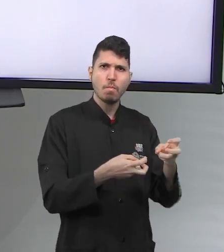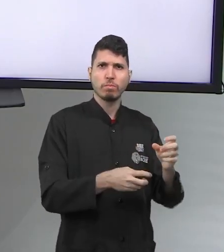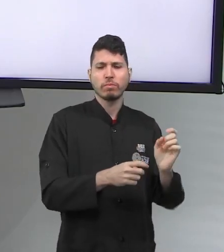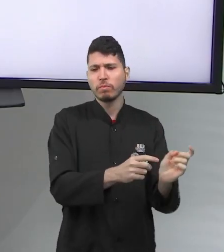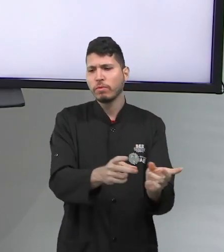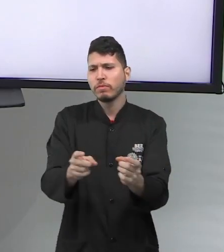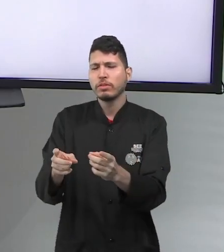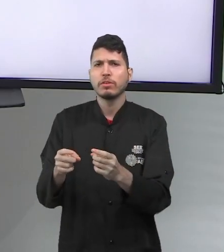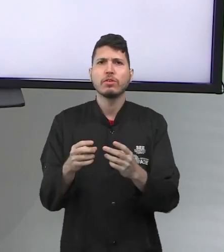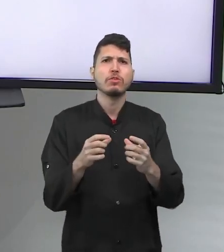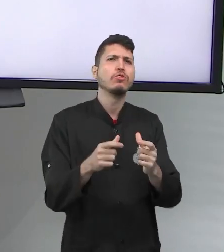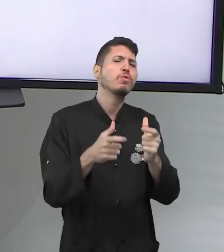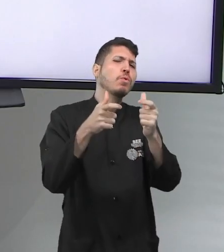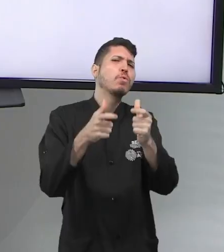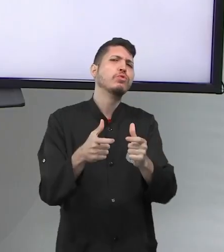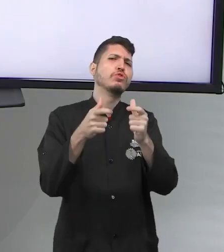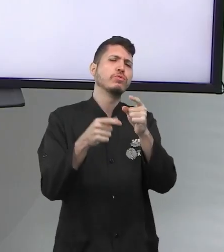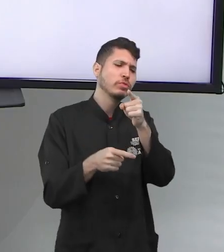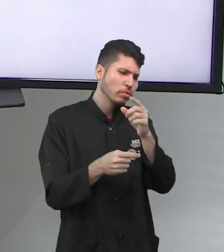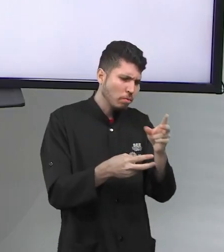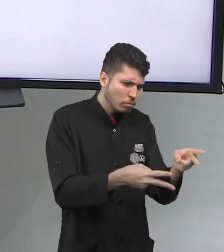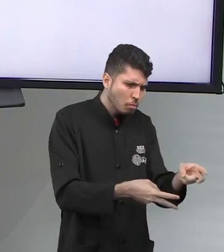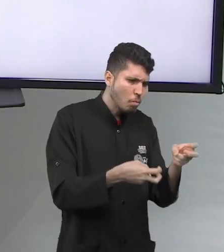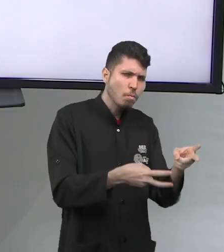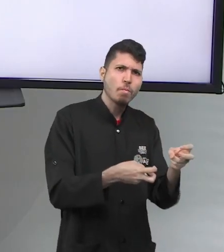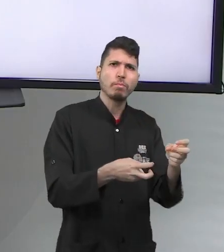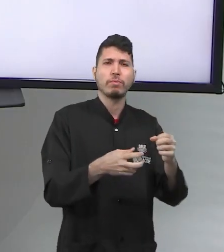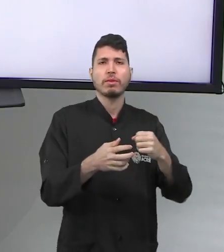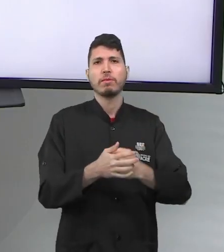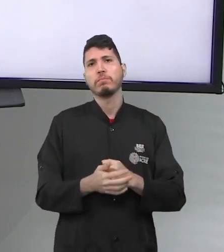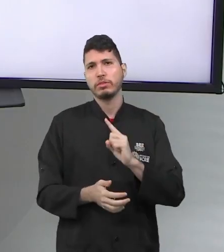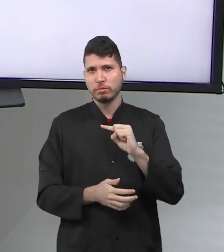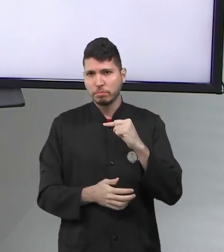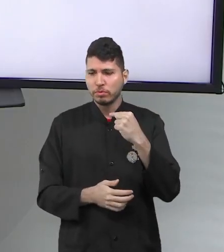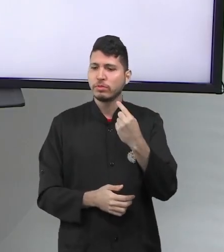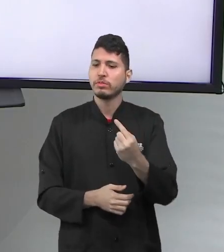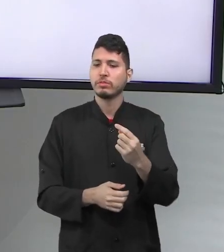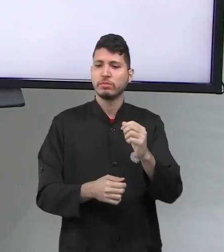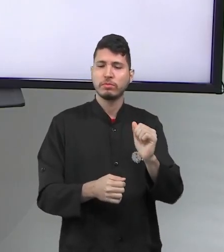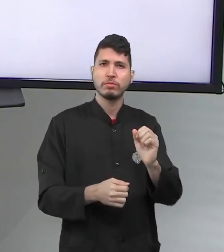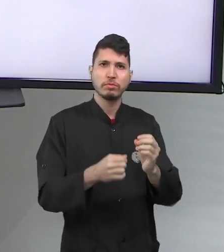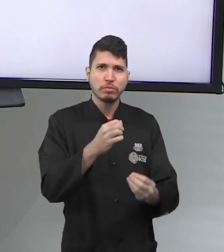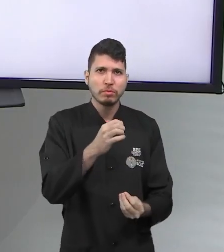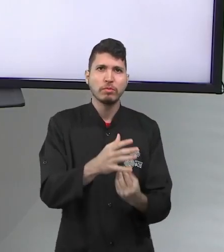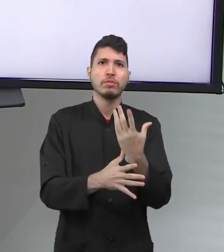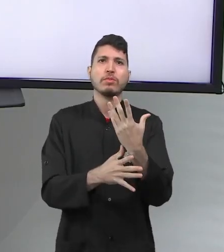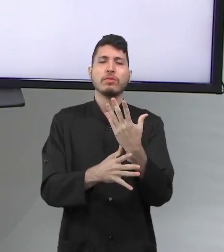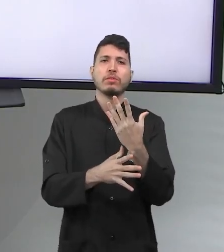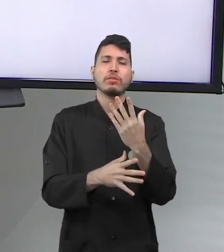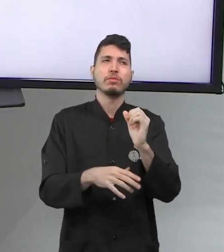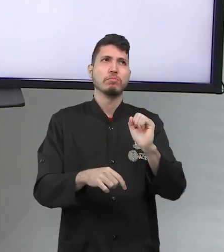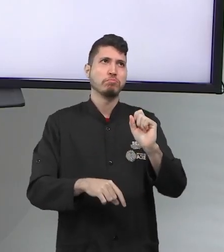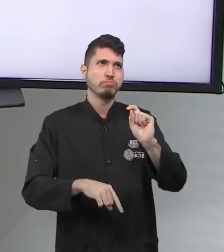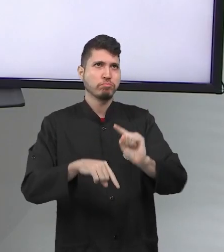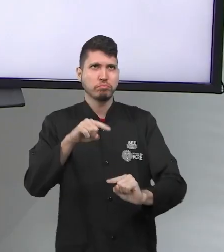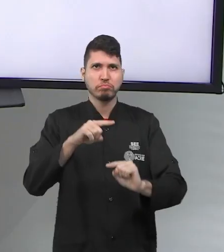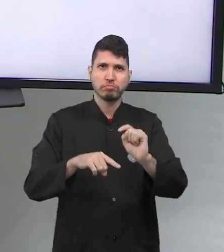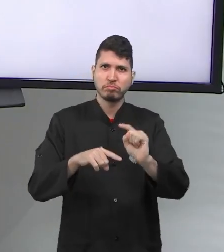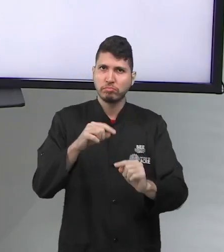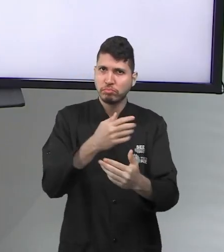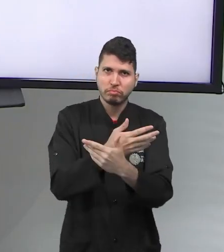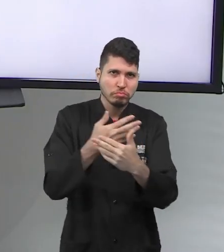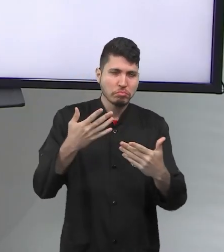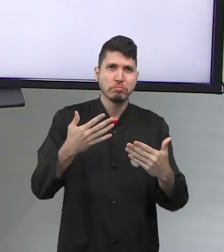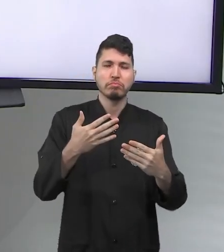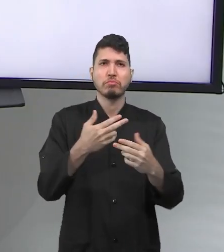modificados, até se chegar em um aparelho celular, um tênis, uma peça de roupa, um aparelho de